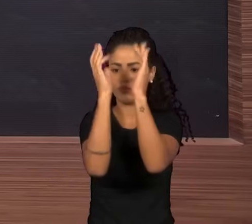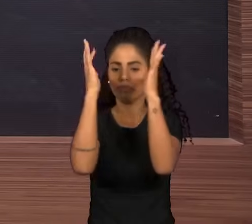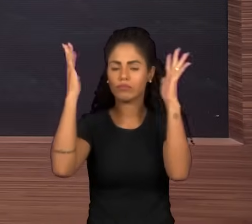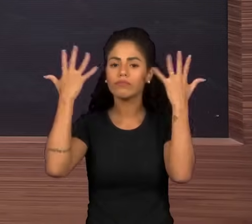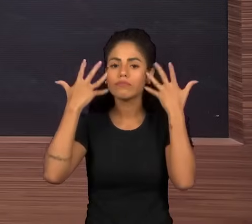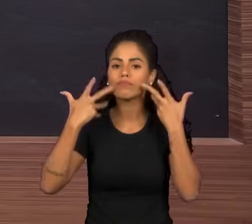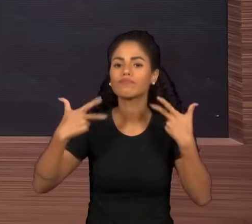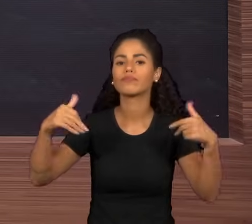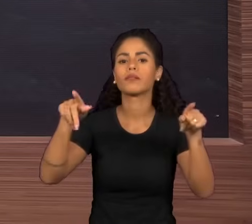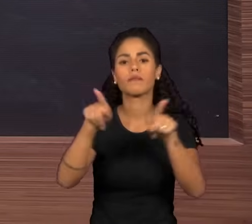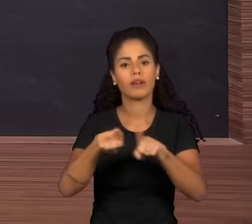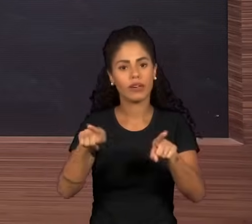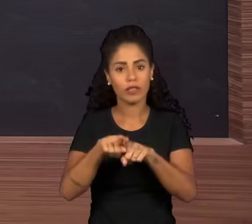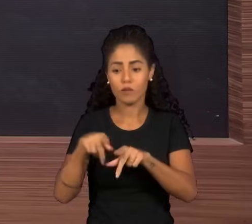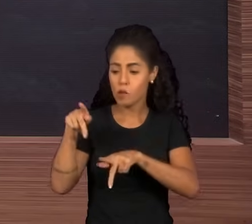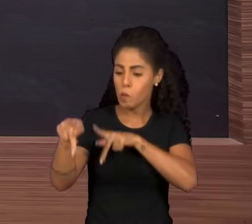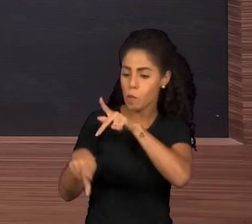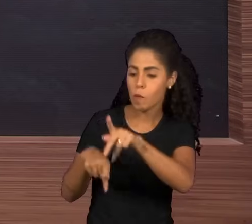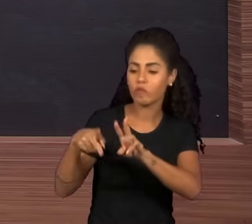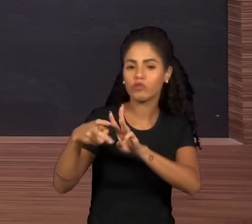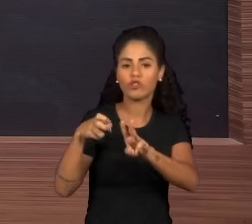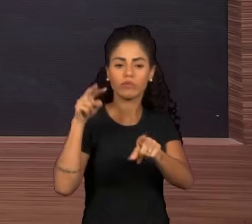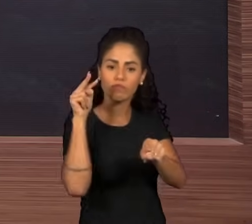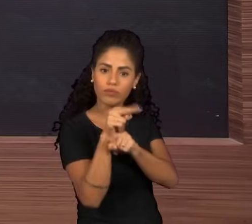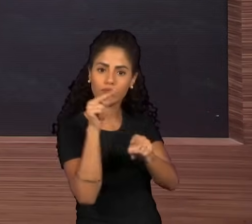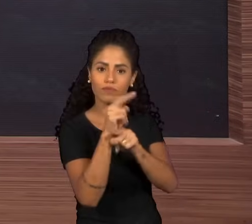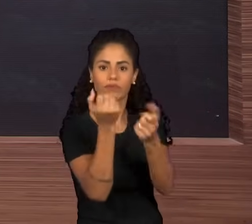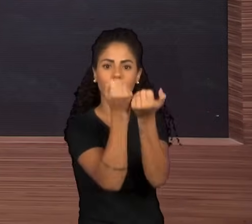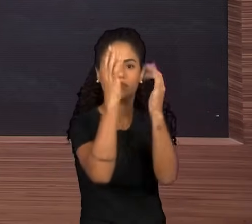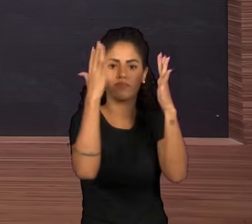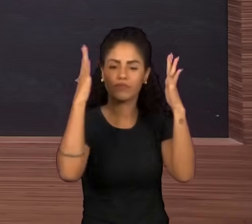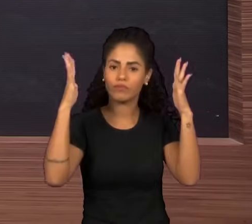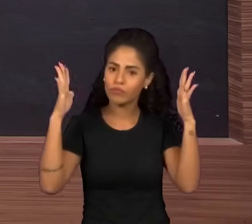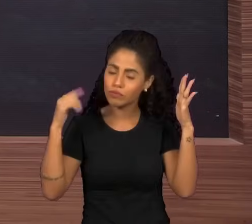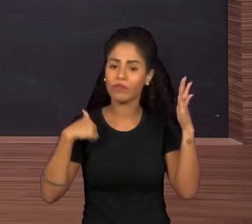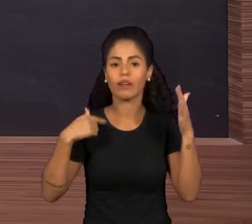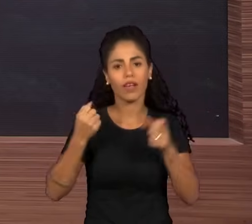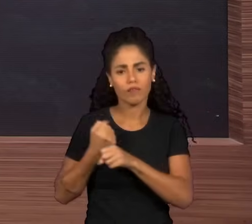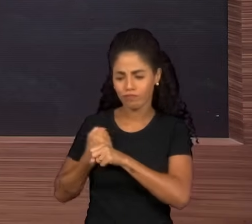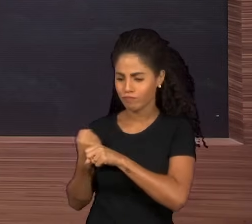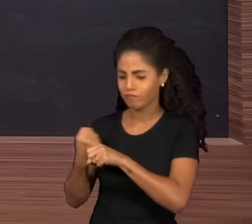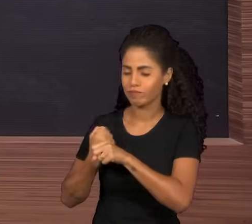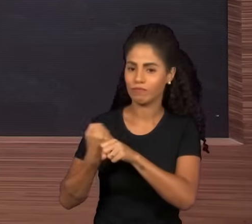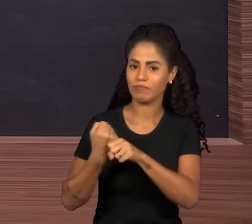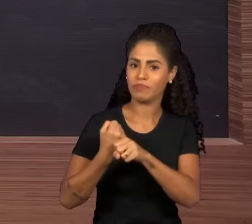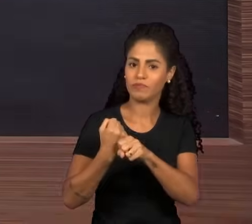mas também da interação de povos originários com o bioma ao longo de milhares de anos.